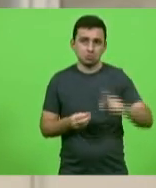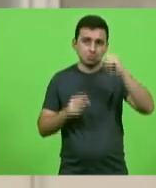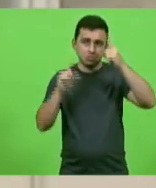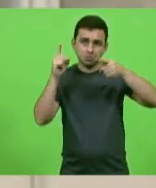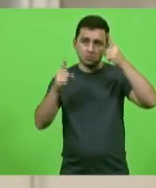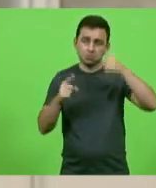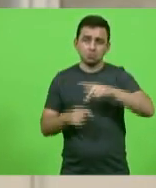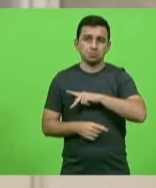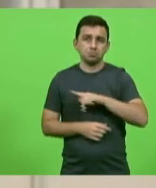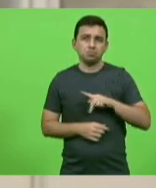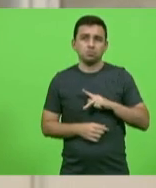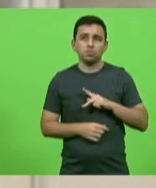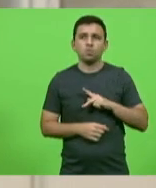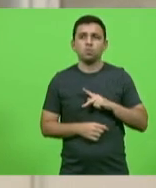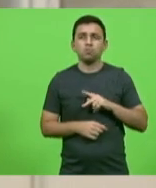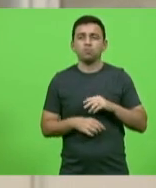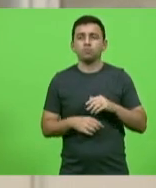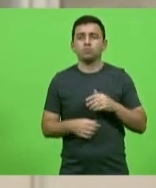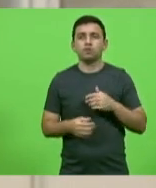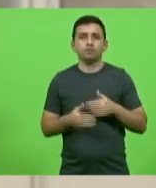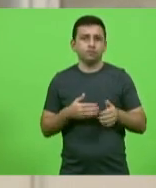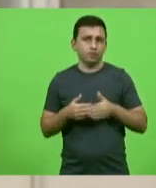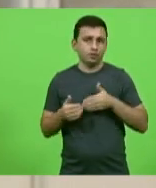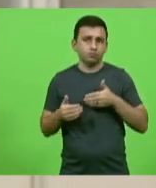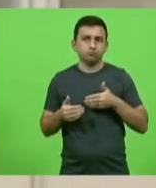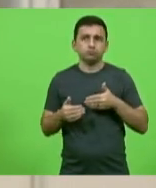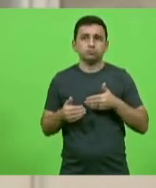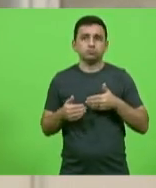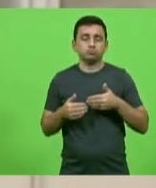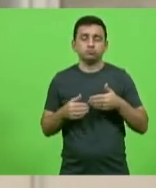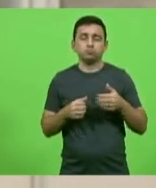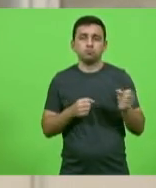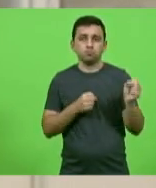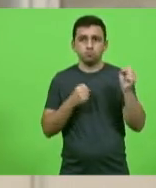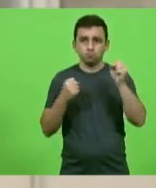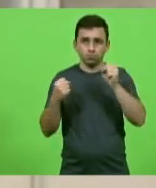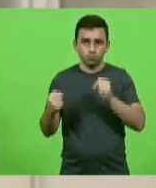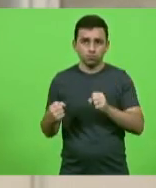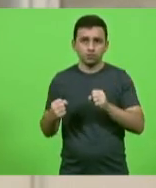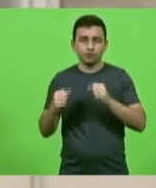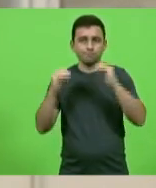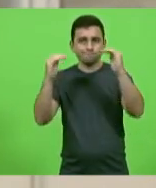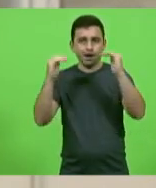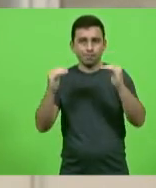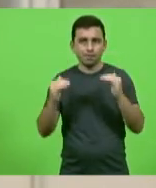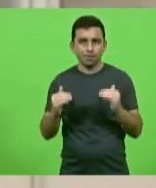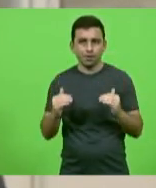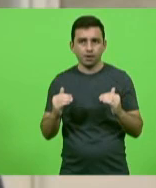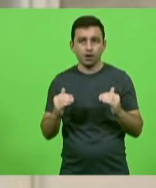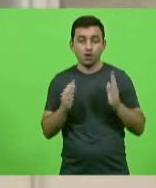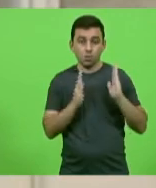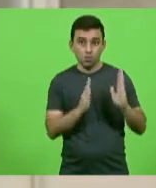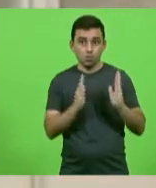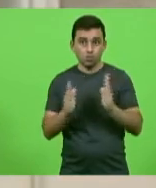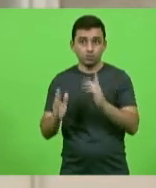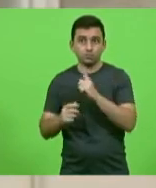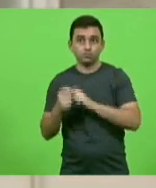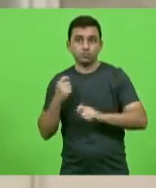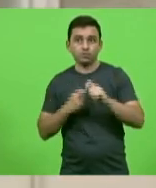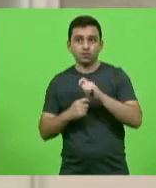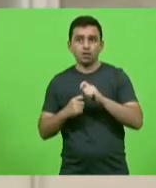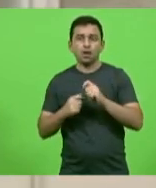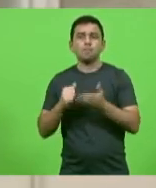pública qual seja o poder hierárquico e e a organização administrativa